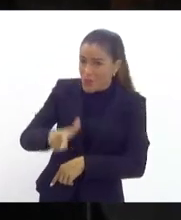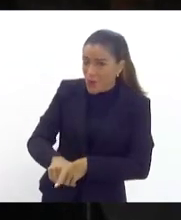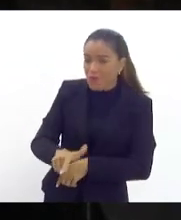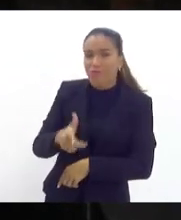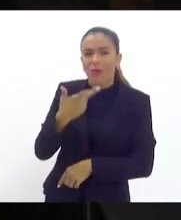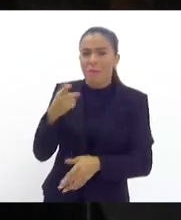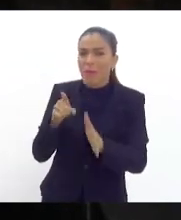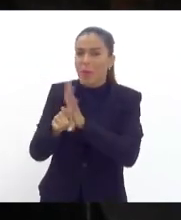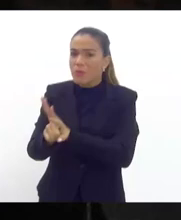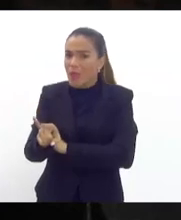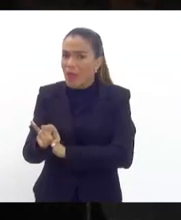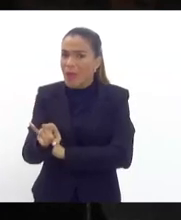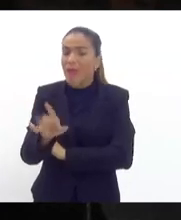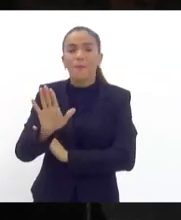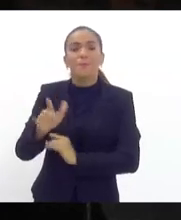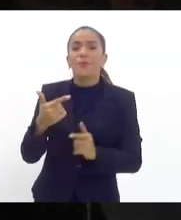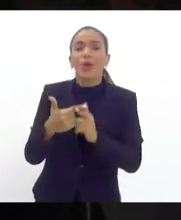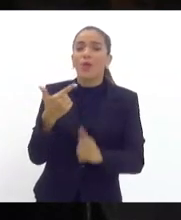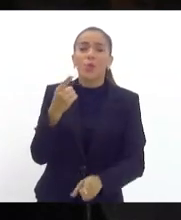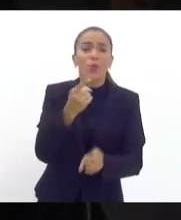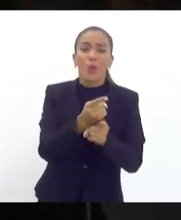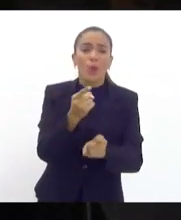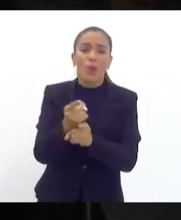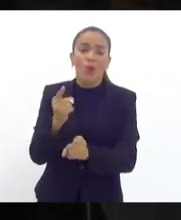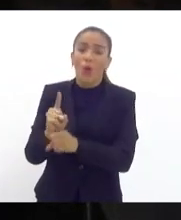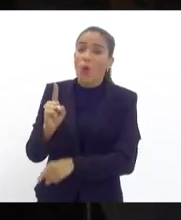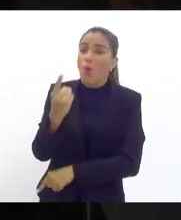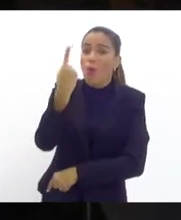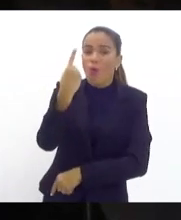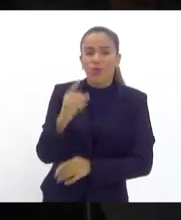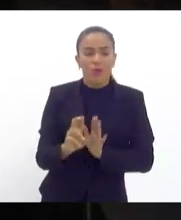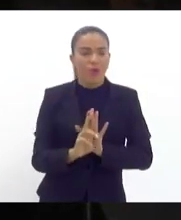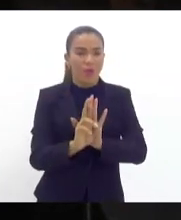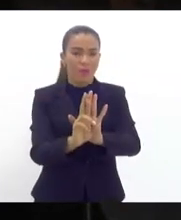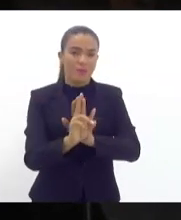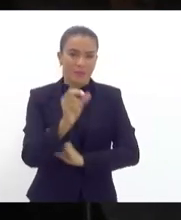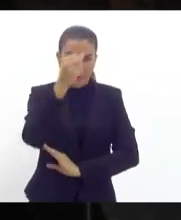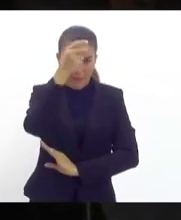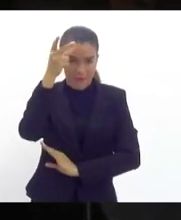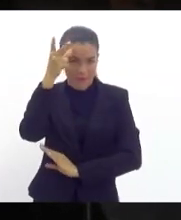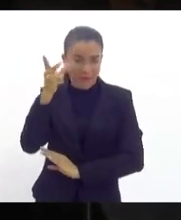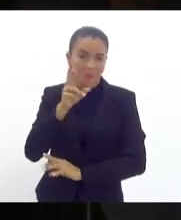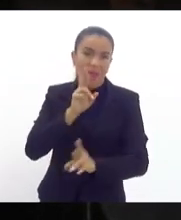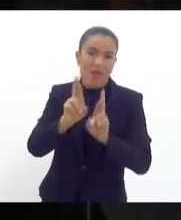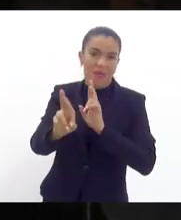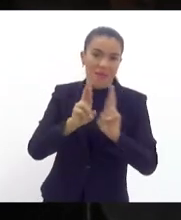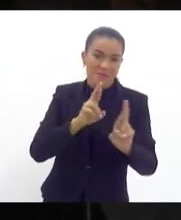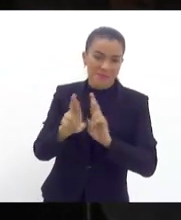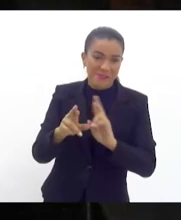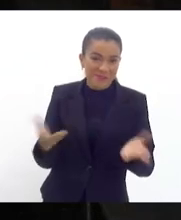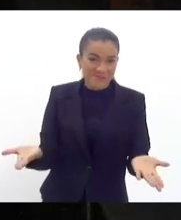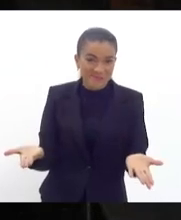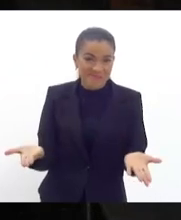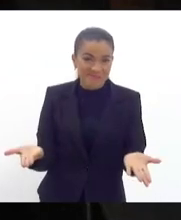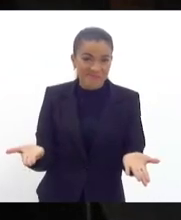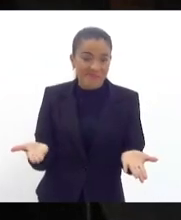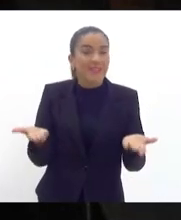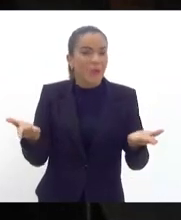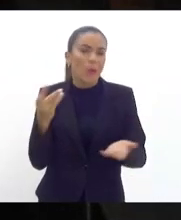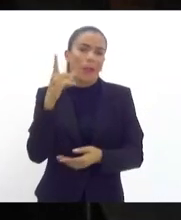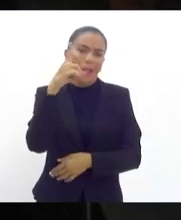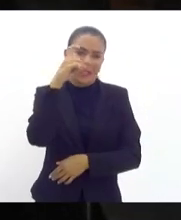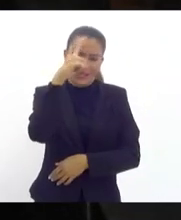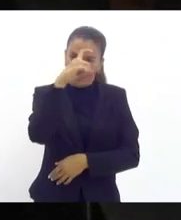fazer essa pergunta porque não encontramos um único representante aqui da prefeitura para responder então fica